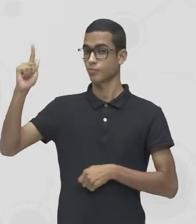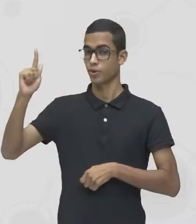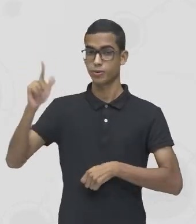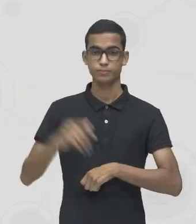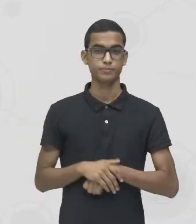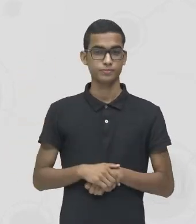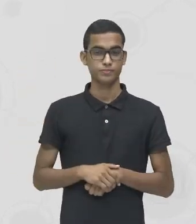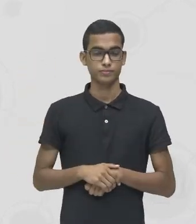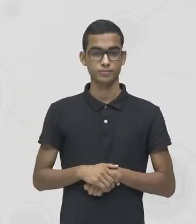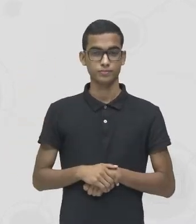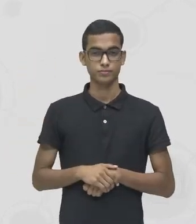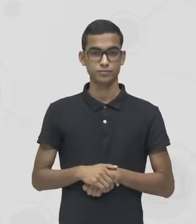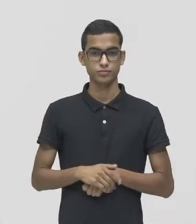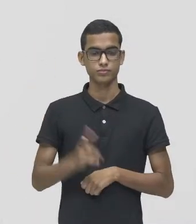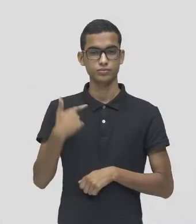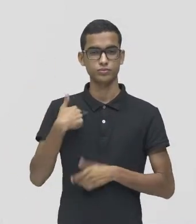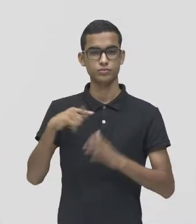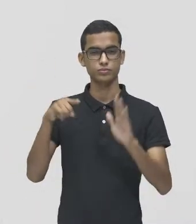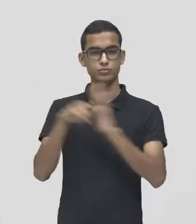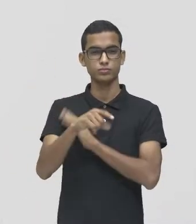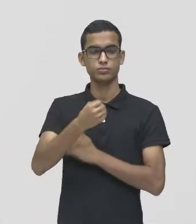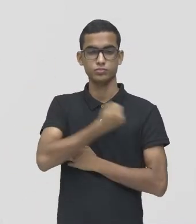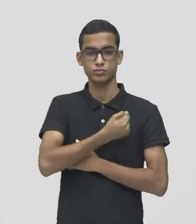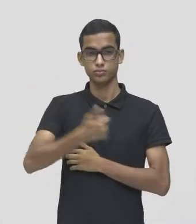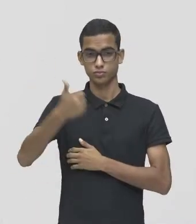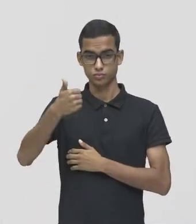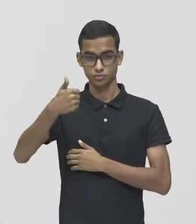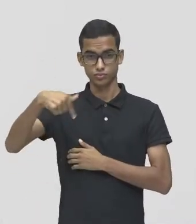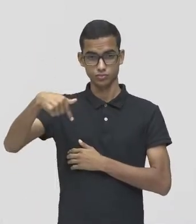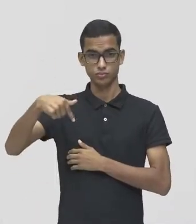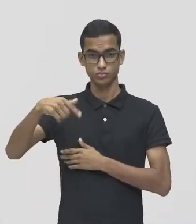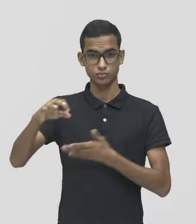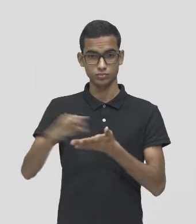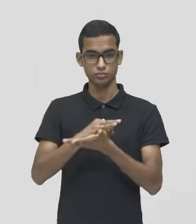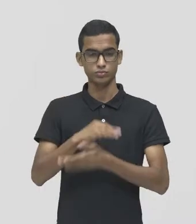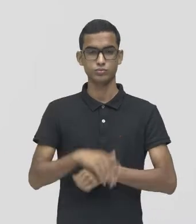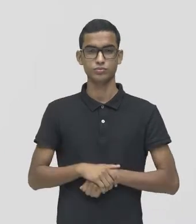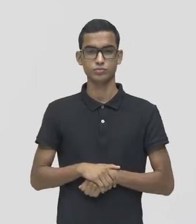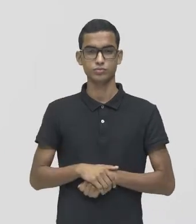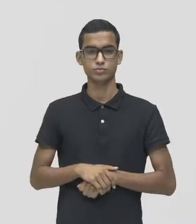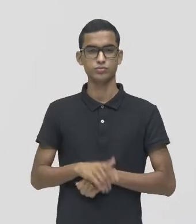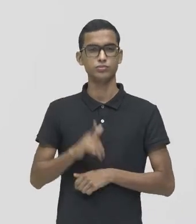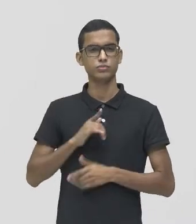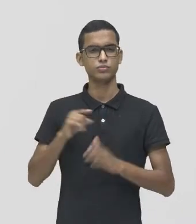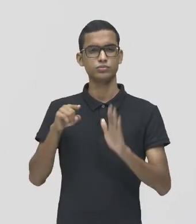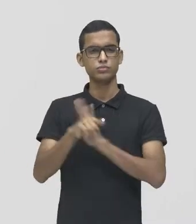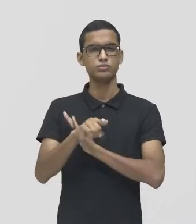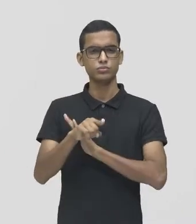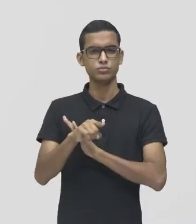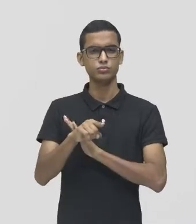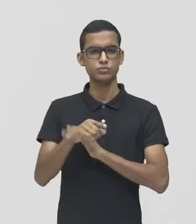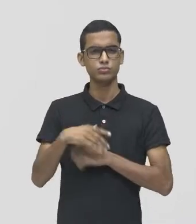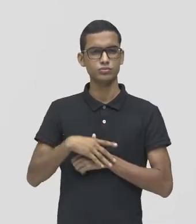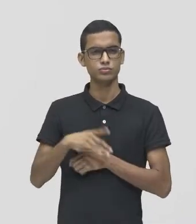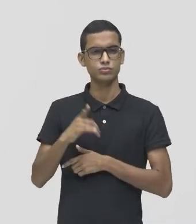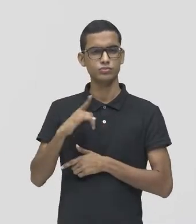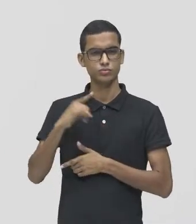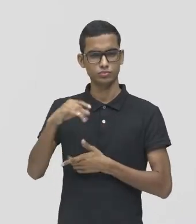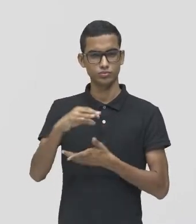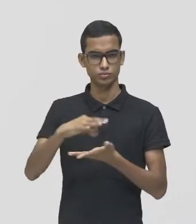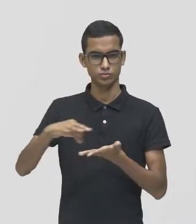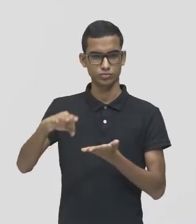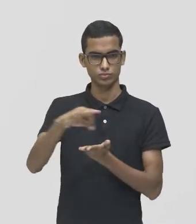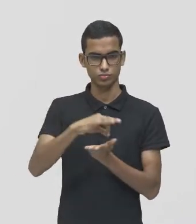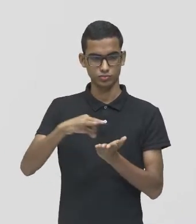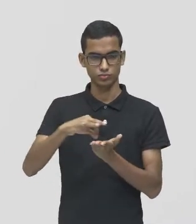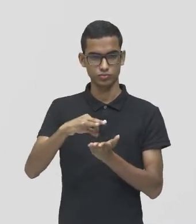Geografia. Ficamos então a partir da questão 17 para iniciarmos a correção. Na questão 17, que é uma questão feita aqui pelo banco